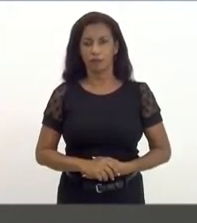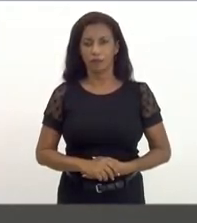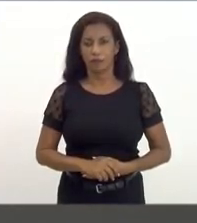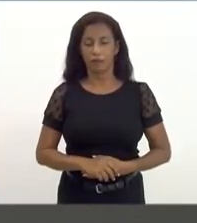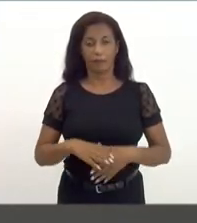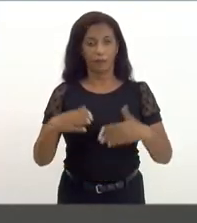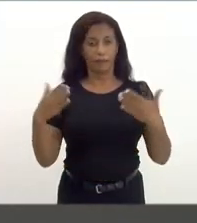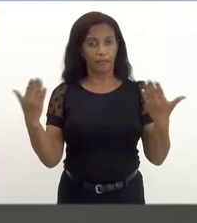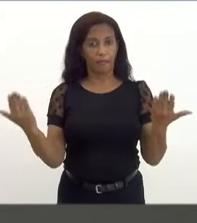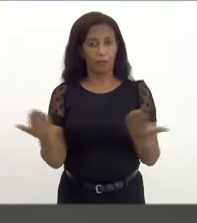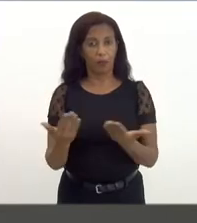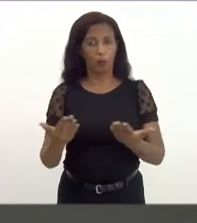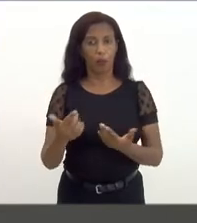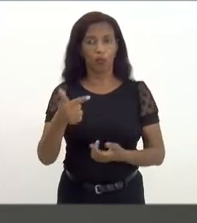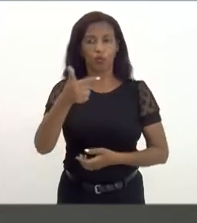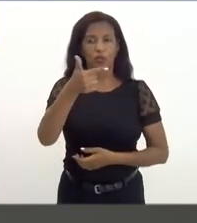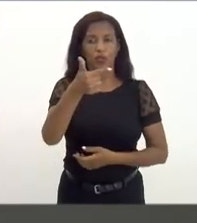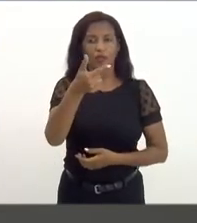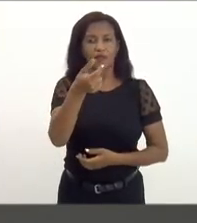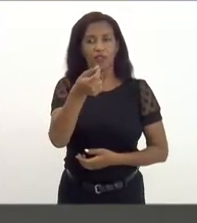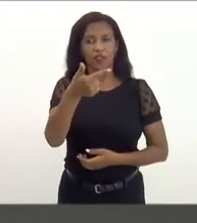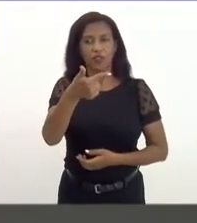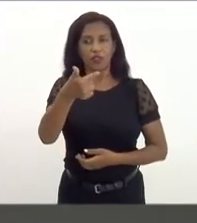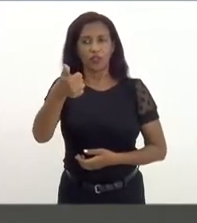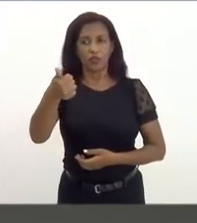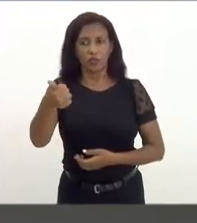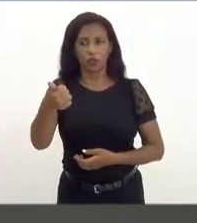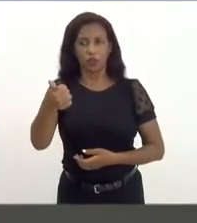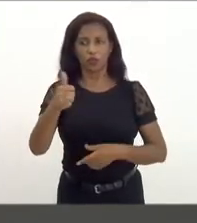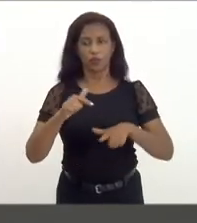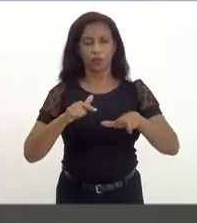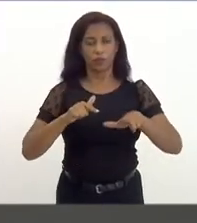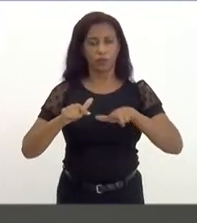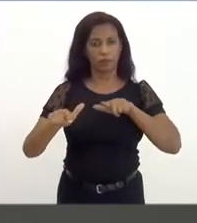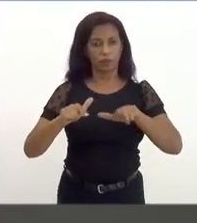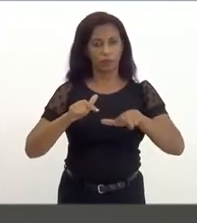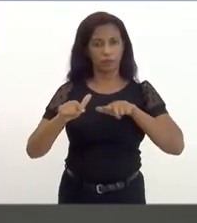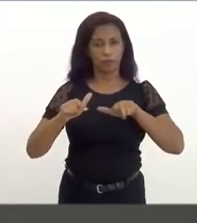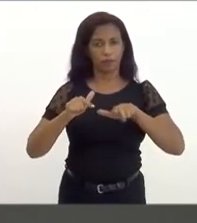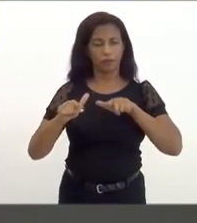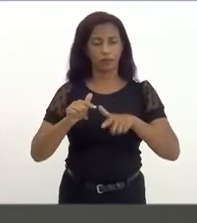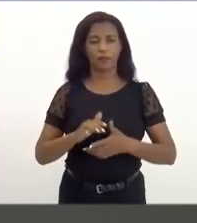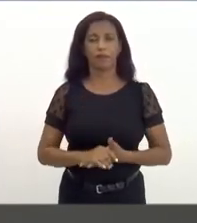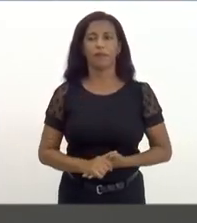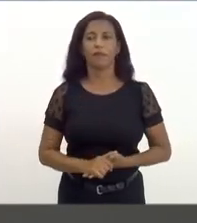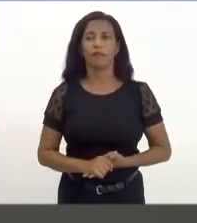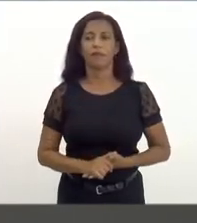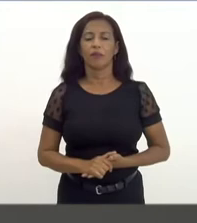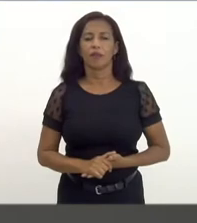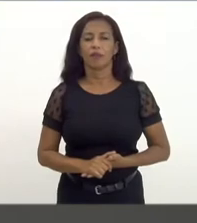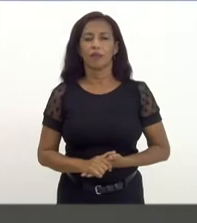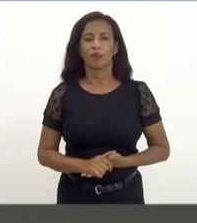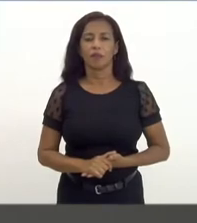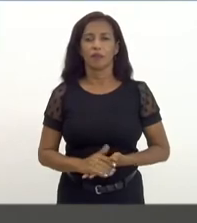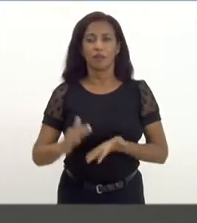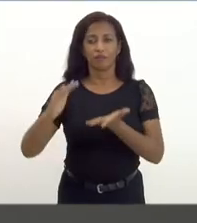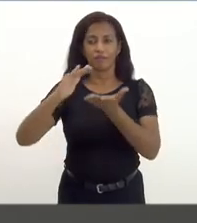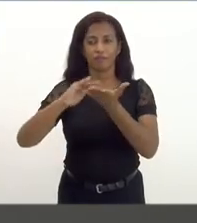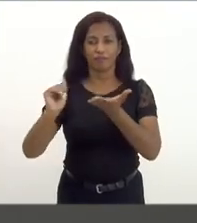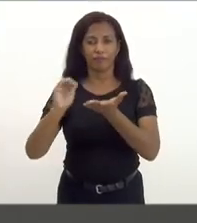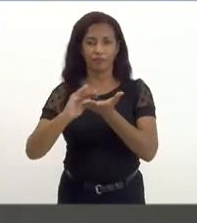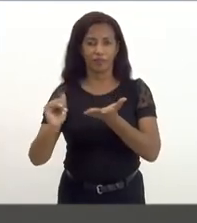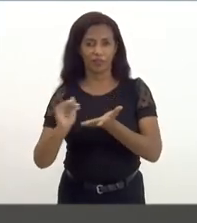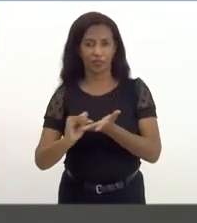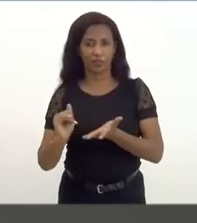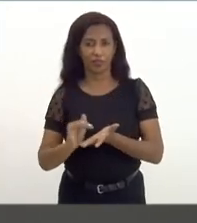Olá hoje nós estamos em 2021 trabalhando mas extinções na